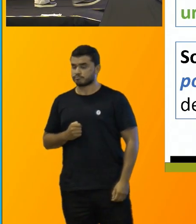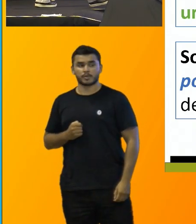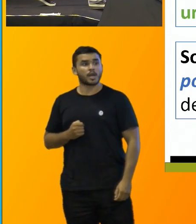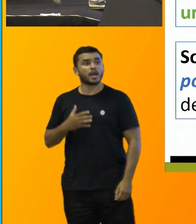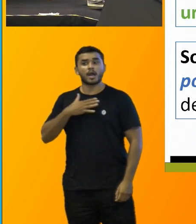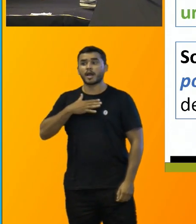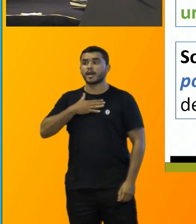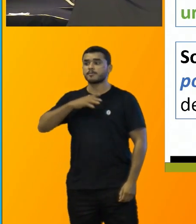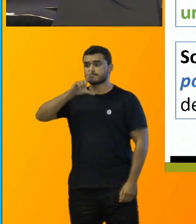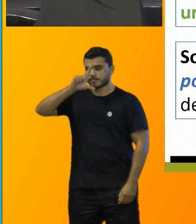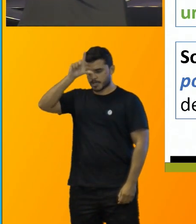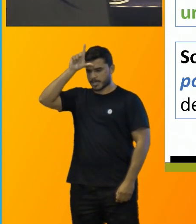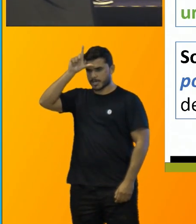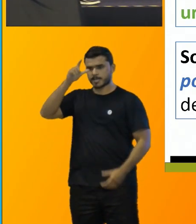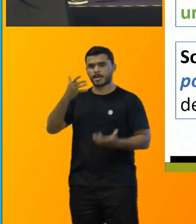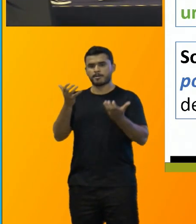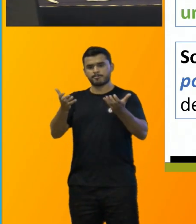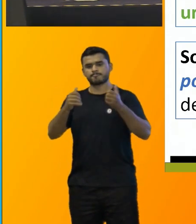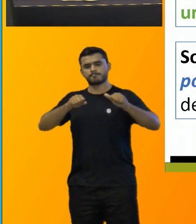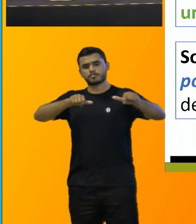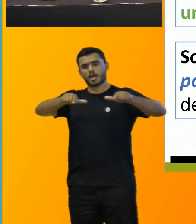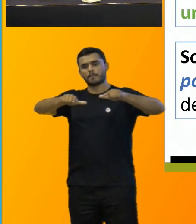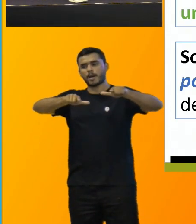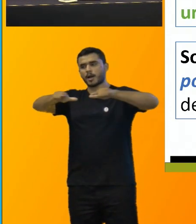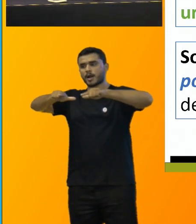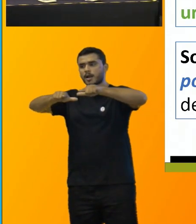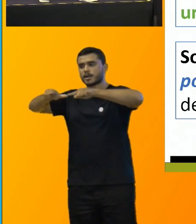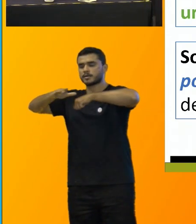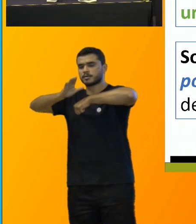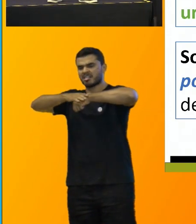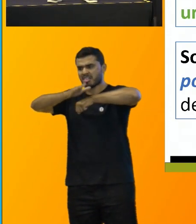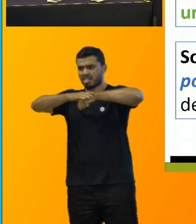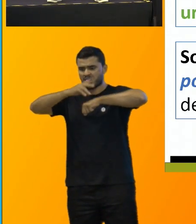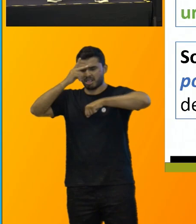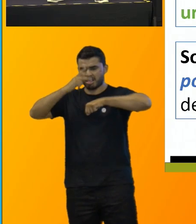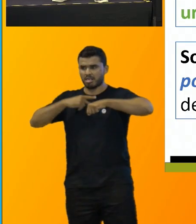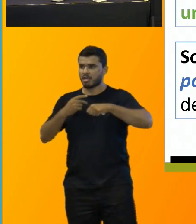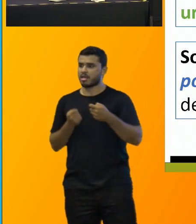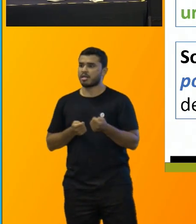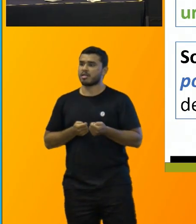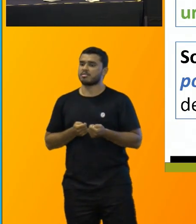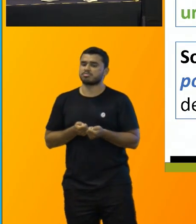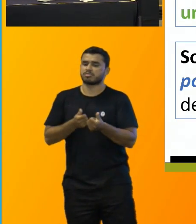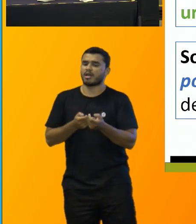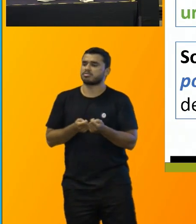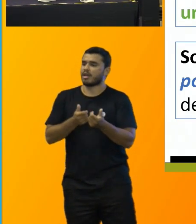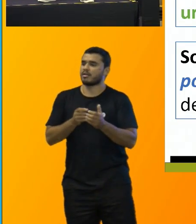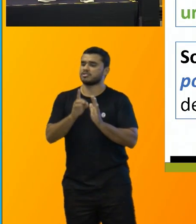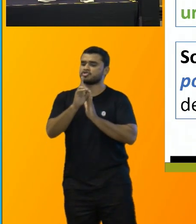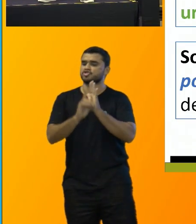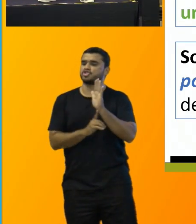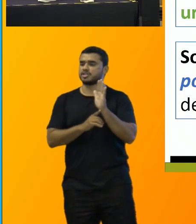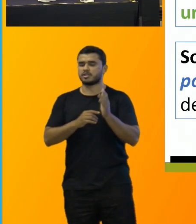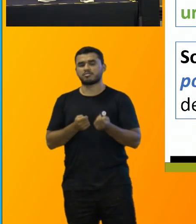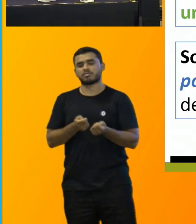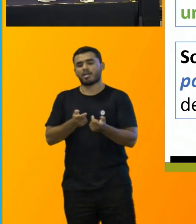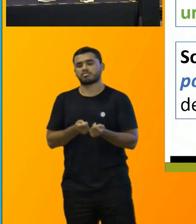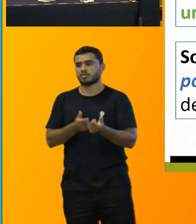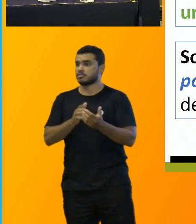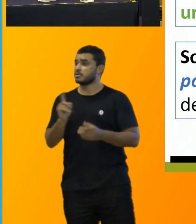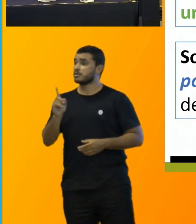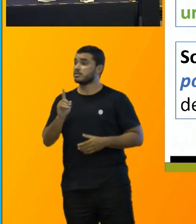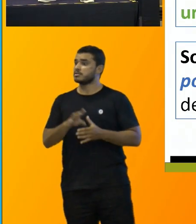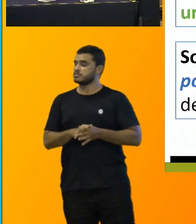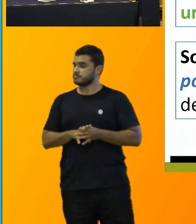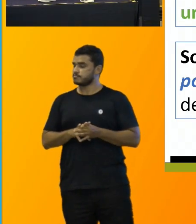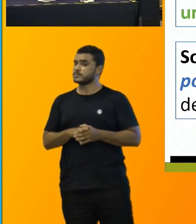vai adotar o trabalhismo, não um trabalhismo autônomo, não simplesmente dar lei trabalhista ao povo, porque nunca foi